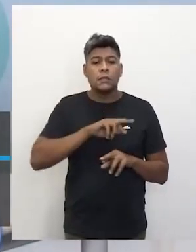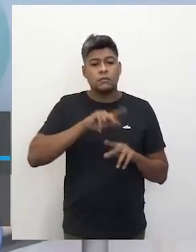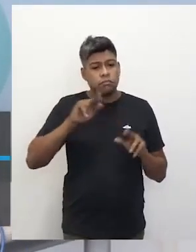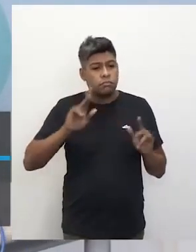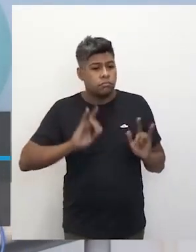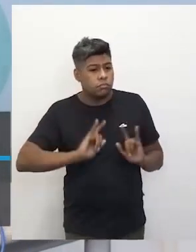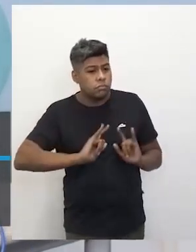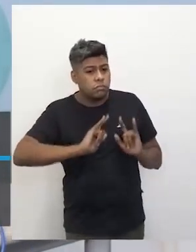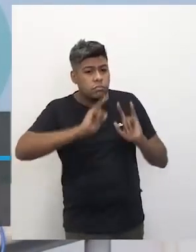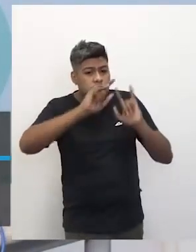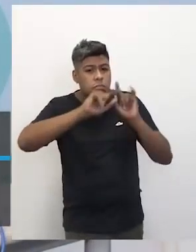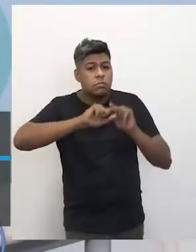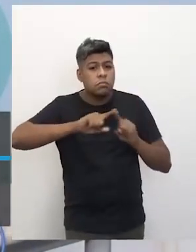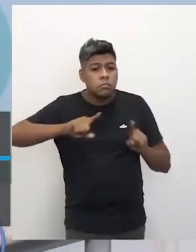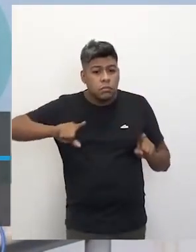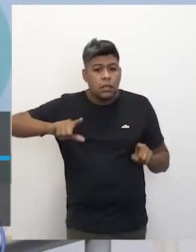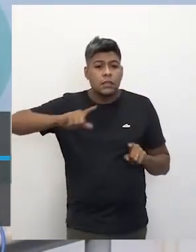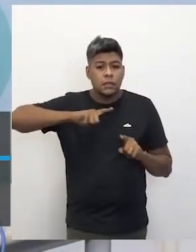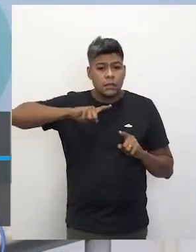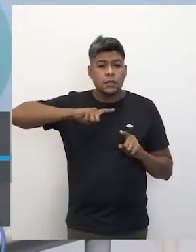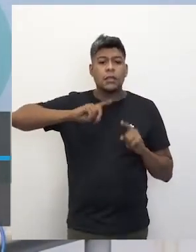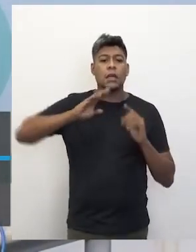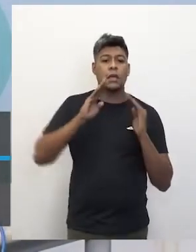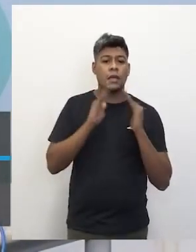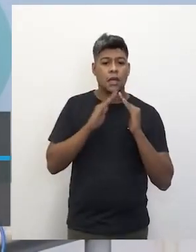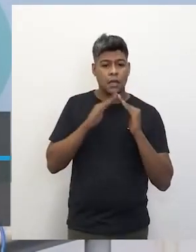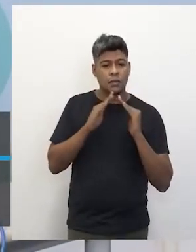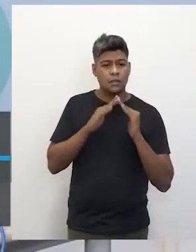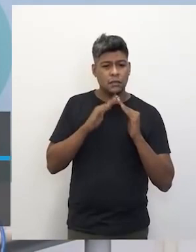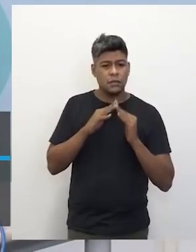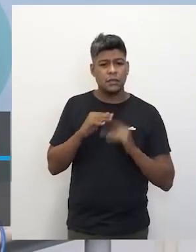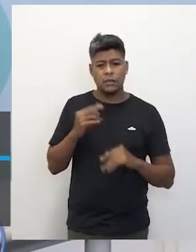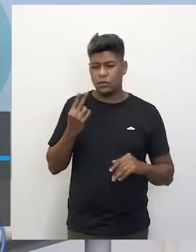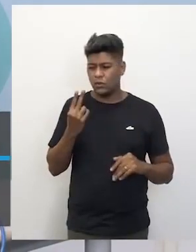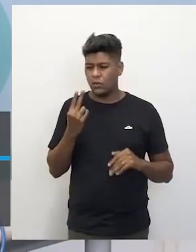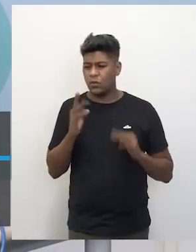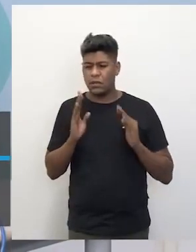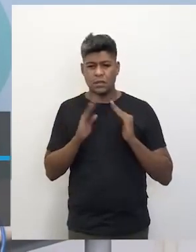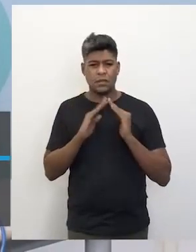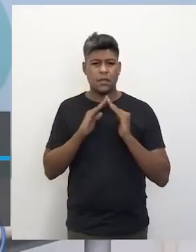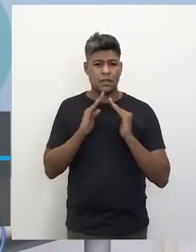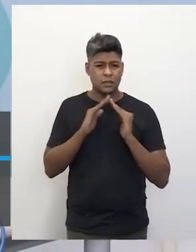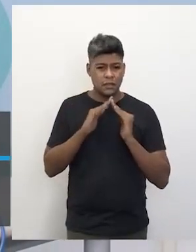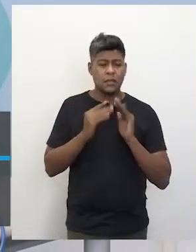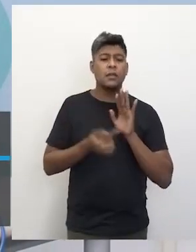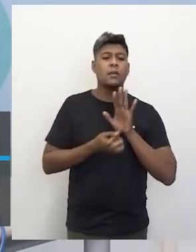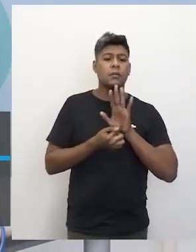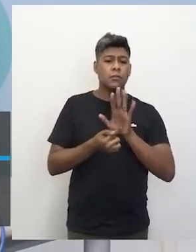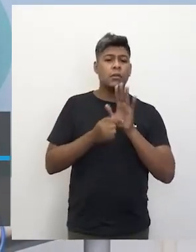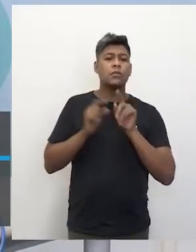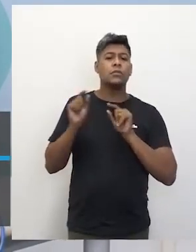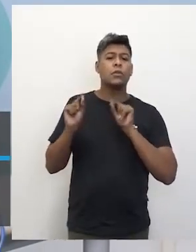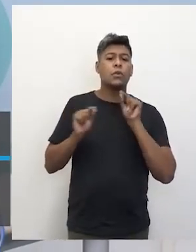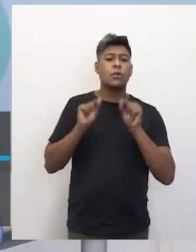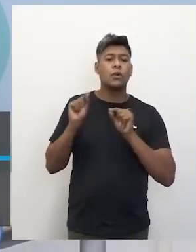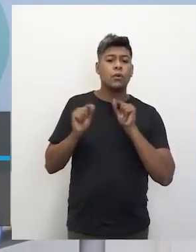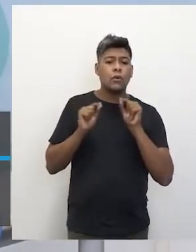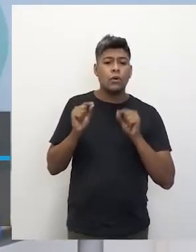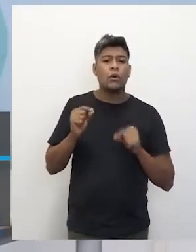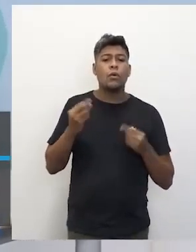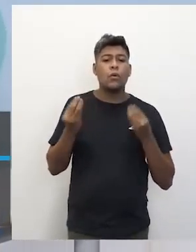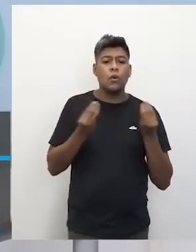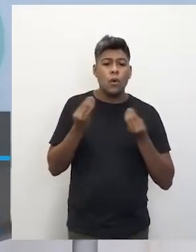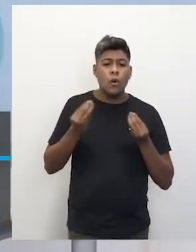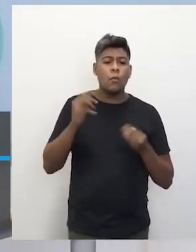prédios e tudo mais, mas você ainda tem uma casa ali, eu acho que uns 2 casarões, que mostram, né, como era